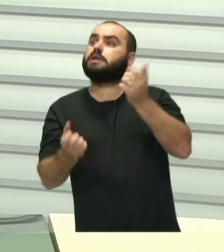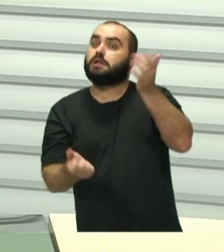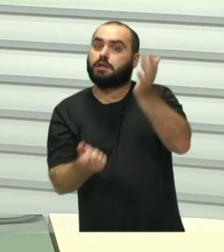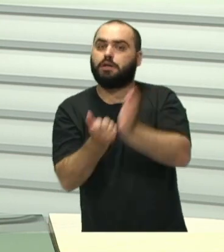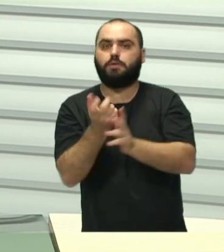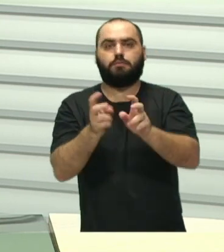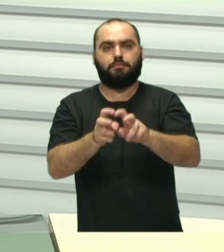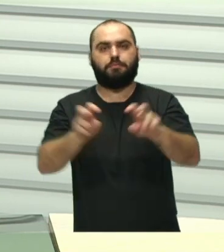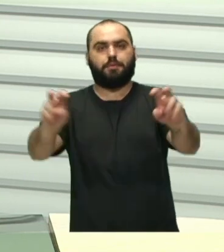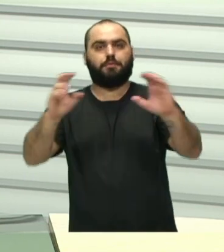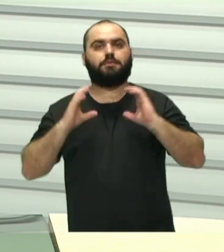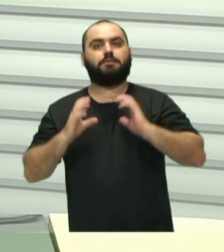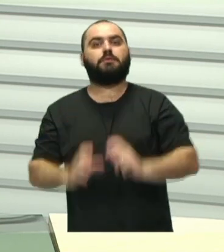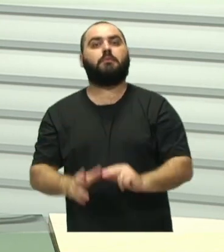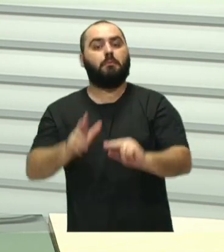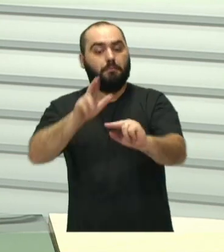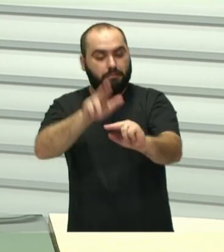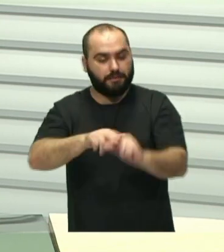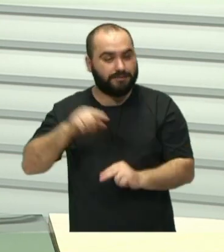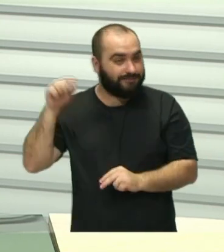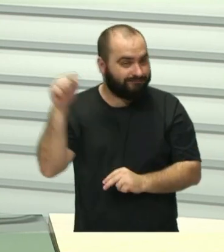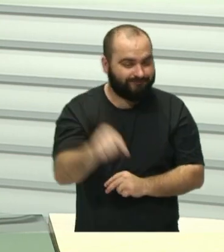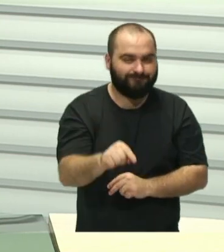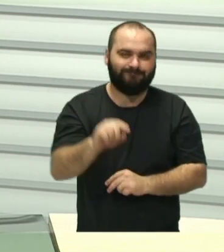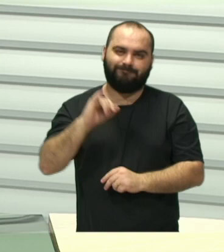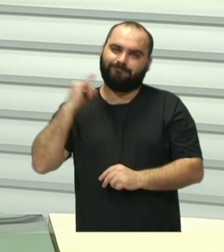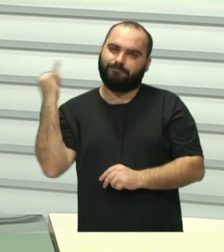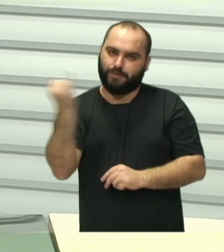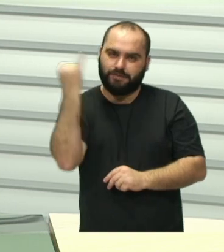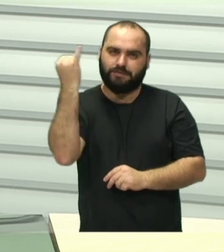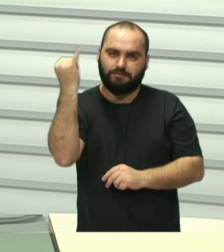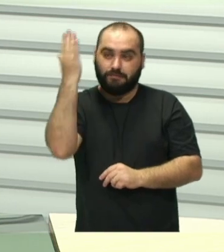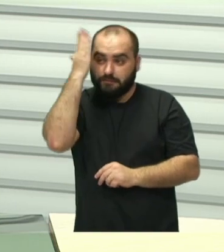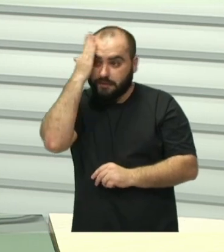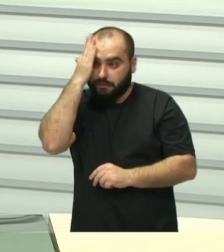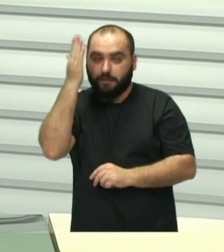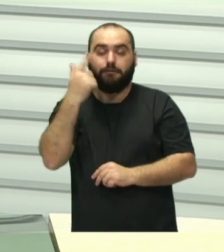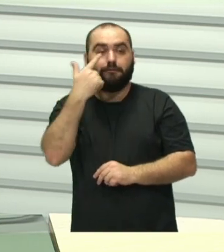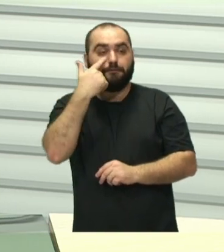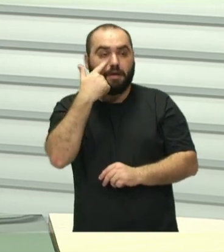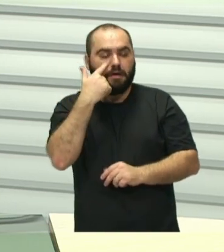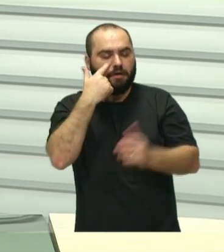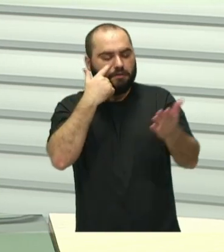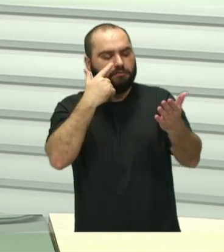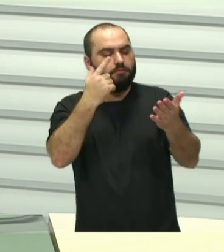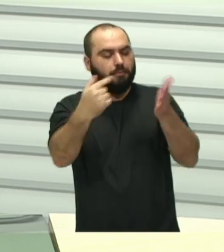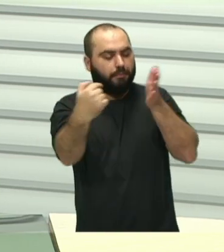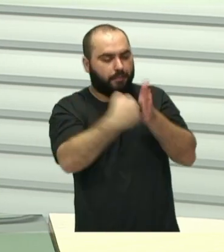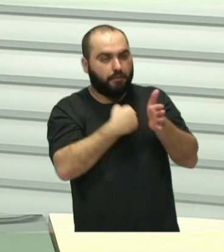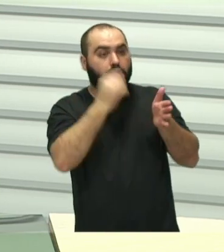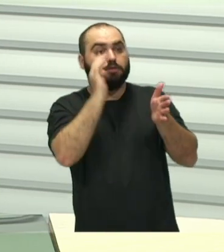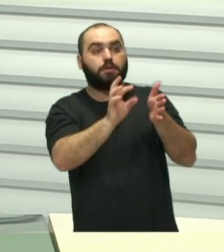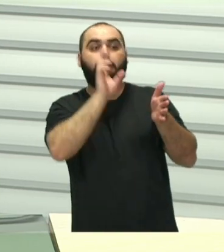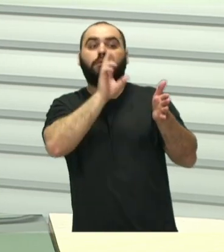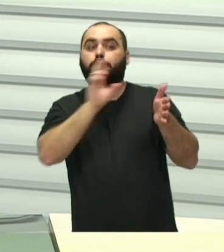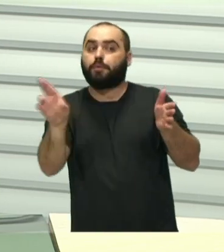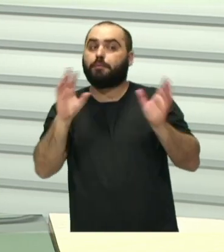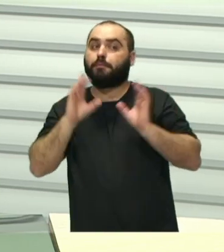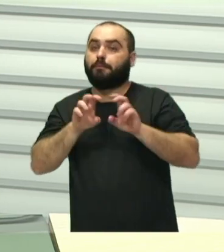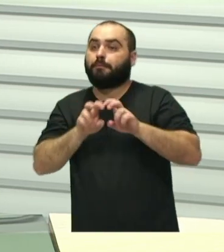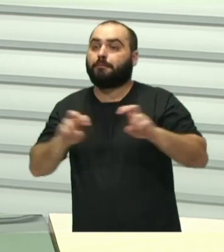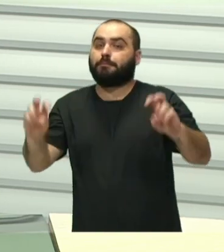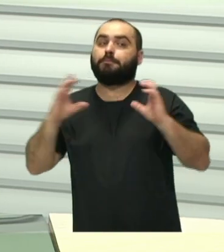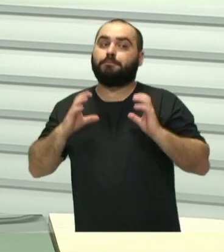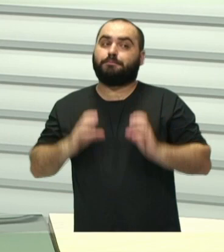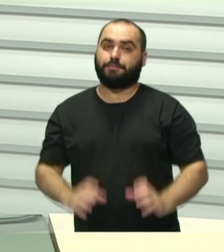ela se faz necessária nesse aspecto é de poder receber a demanda e já orientar o cidadão e ela surte muito efeito